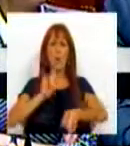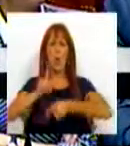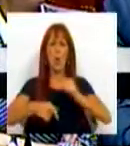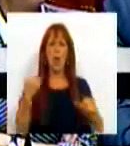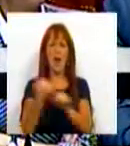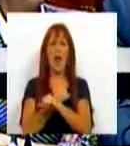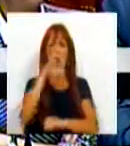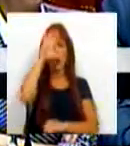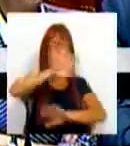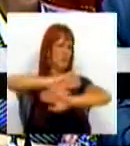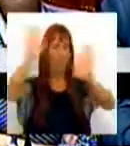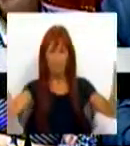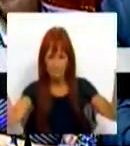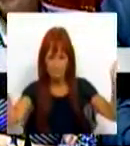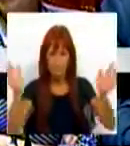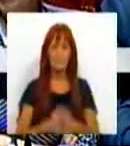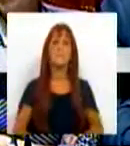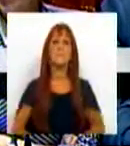que é a ação do Governo.